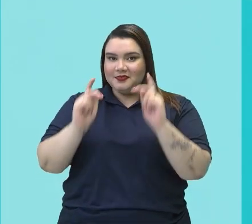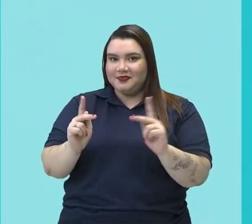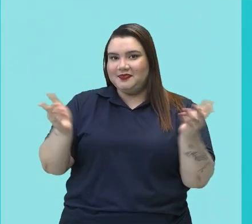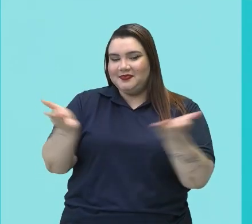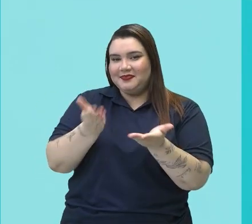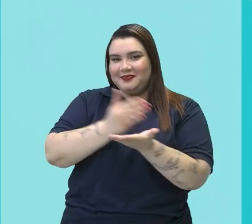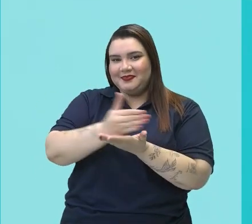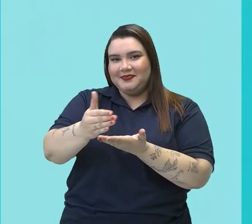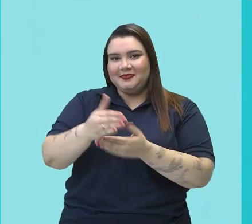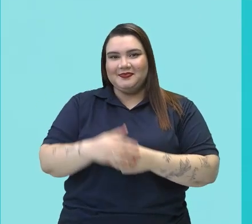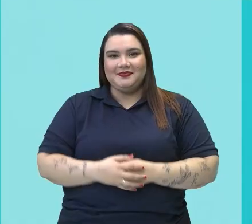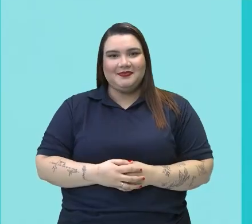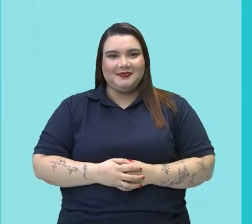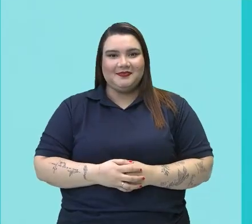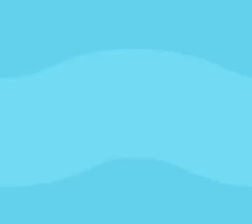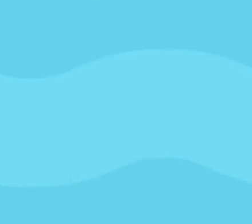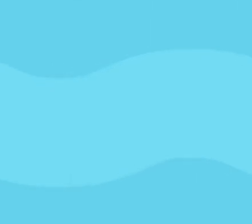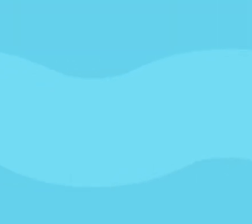Vamos começar a nossa aula?